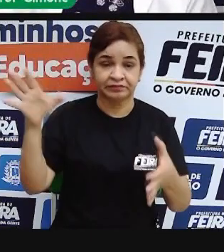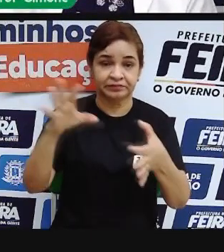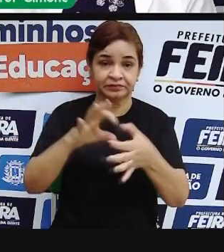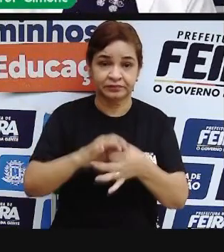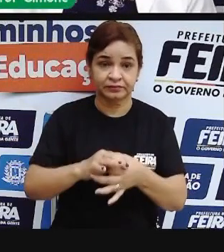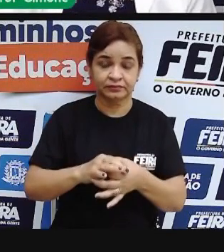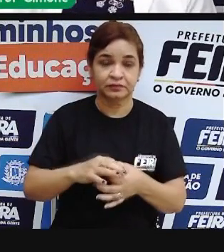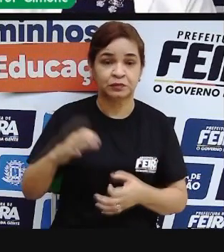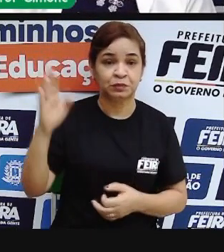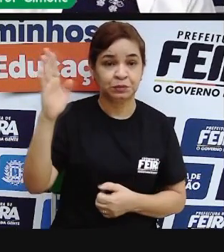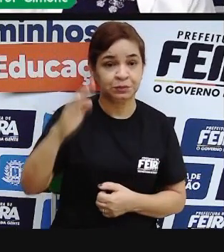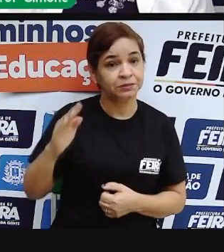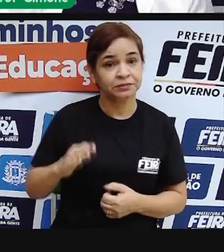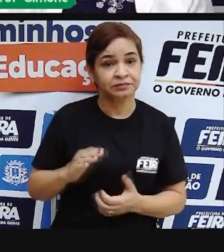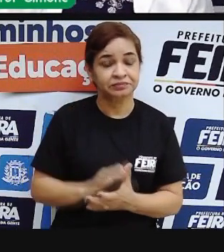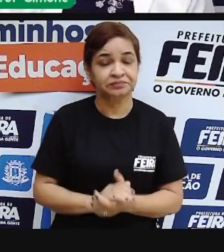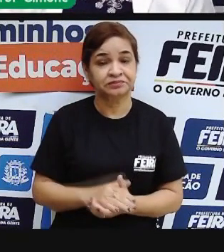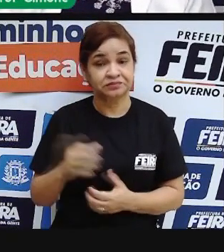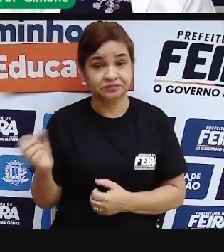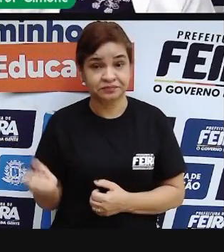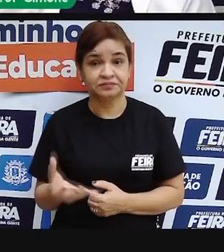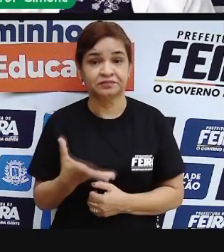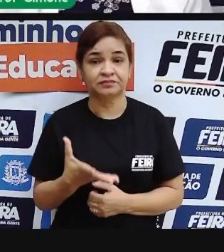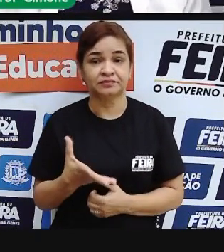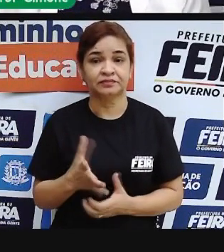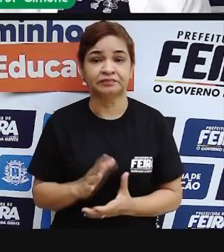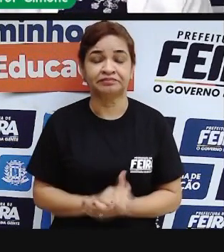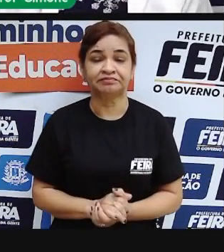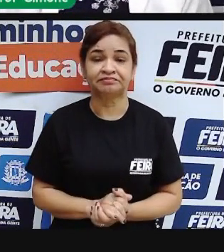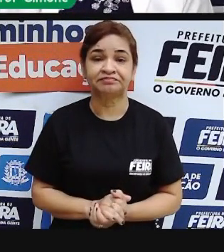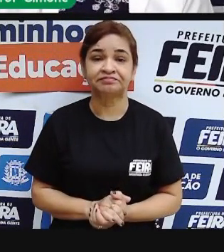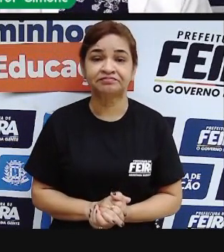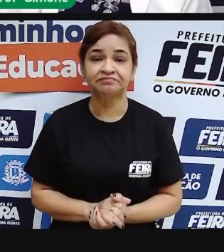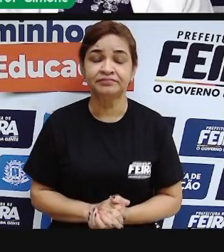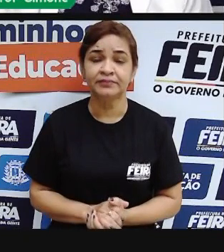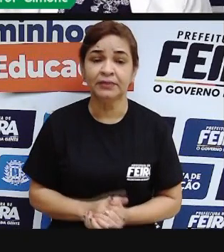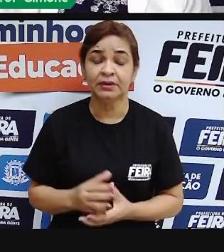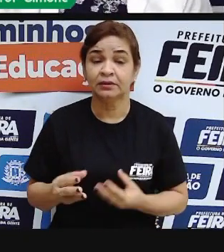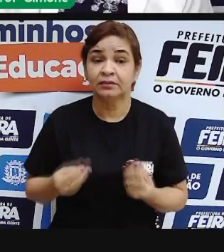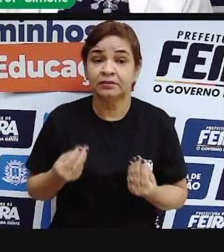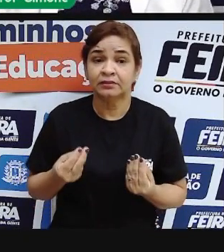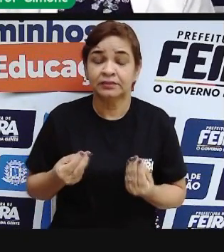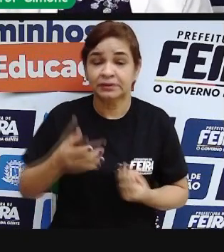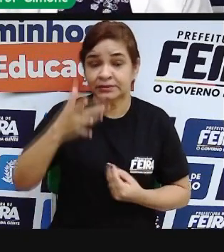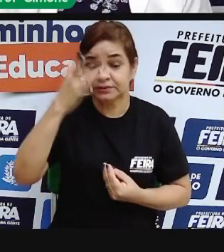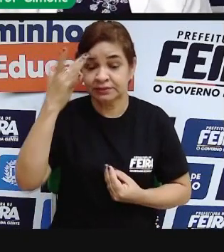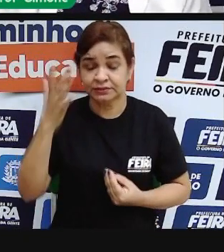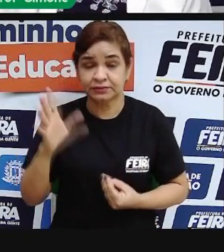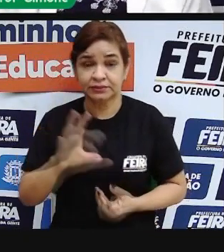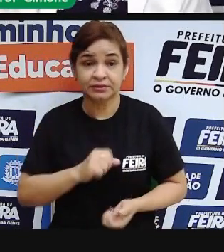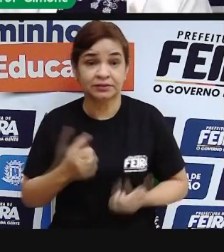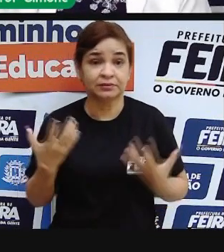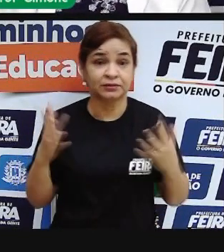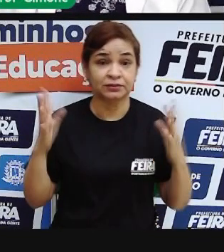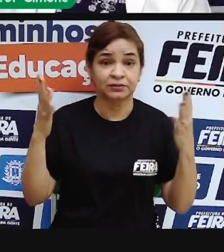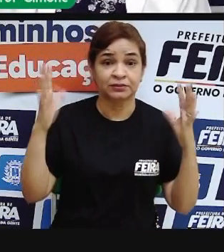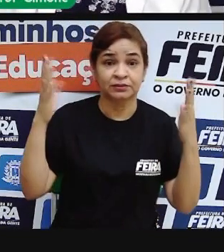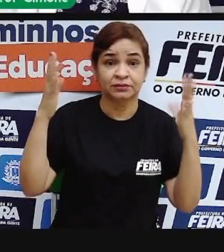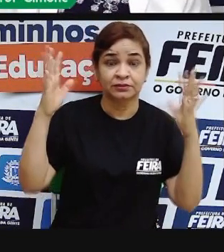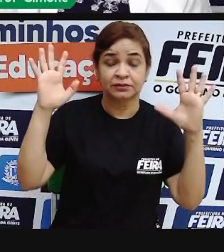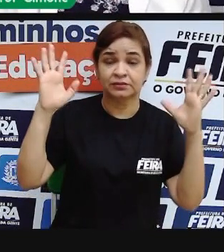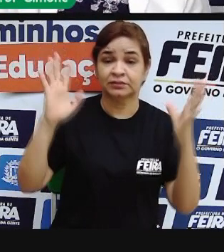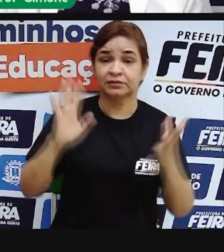um elemento aí de novidade e de uma forma de festejar o mês de junho, que é um